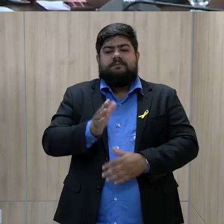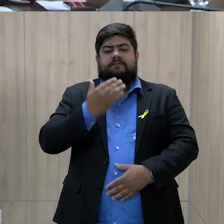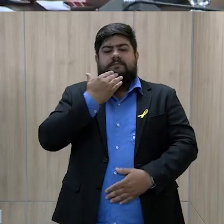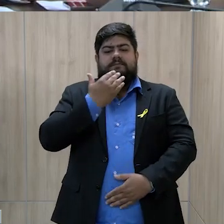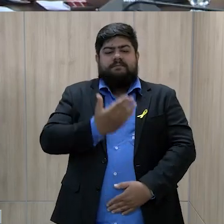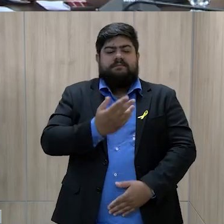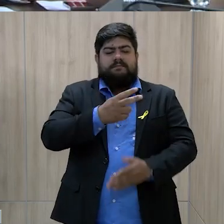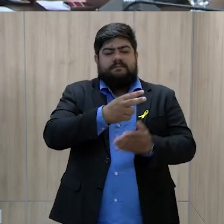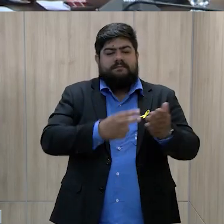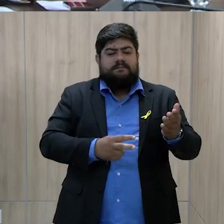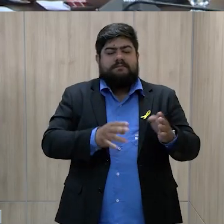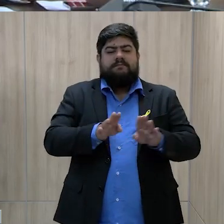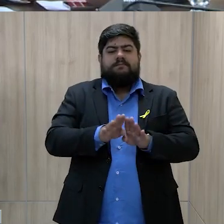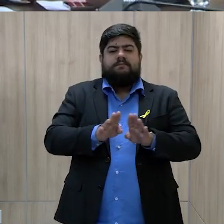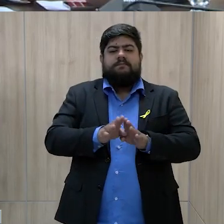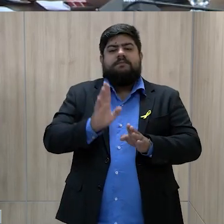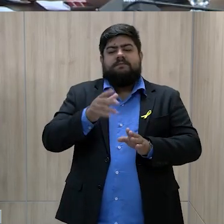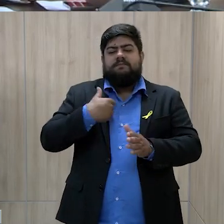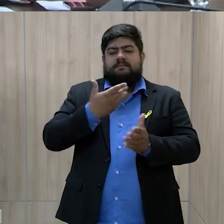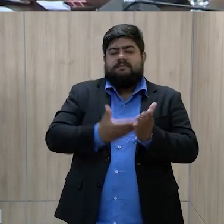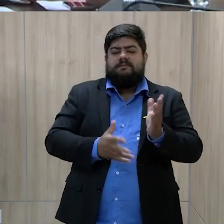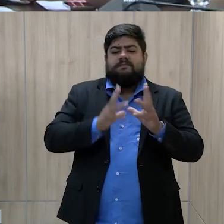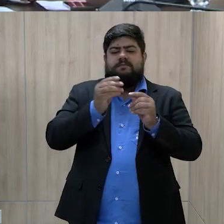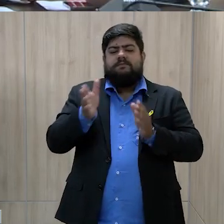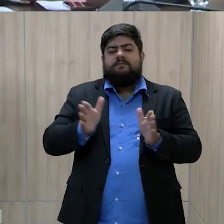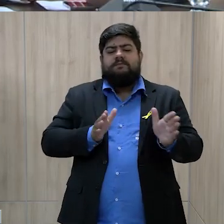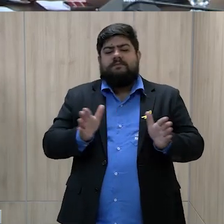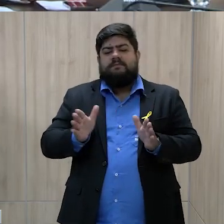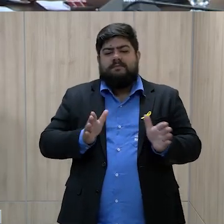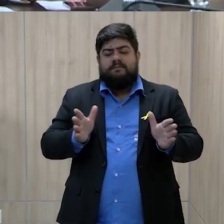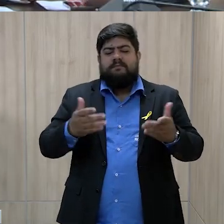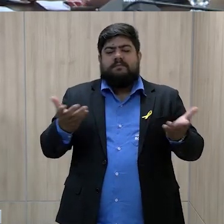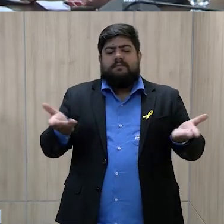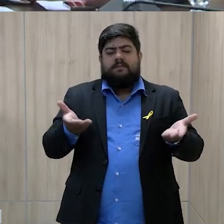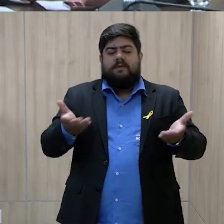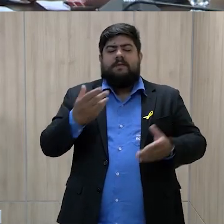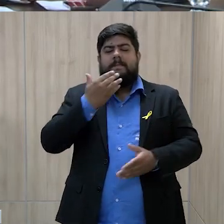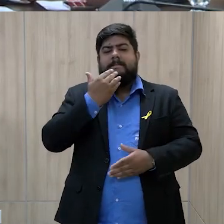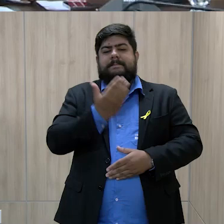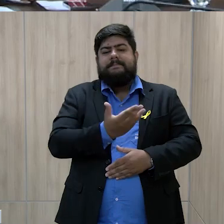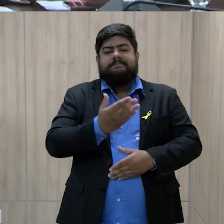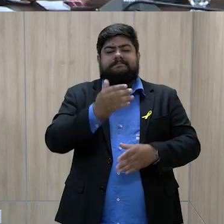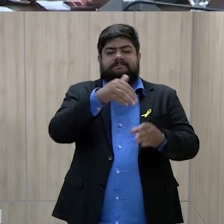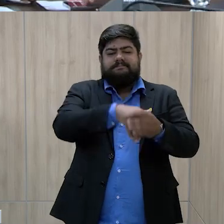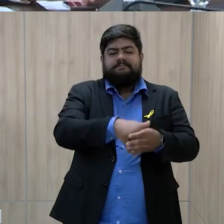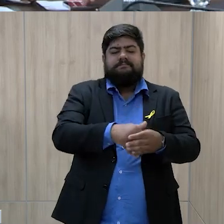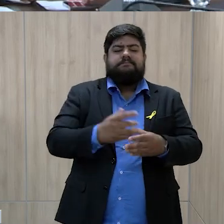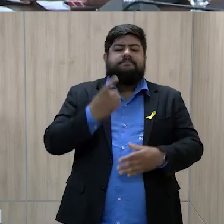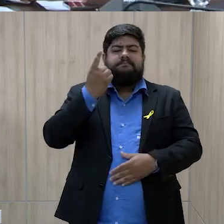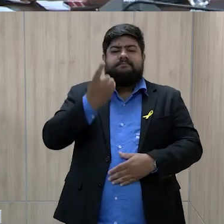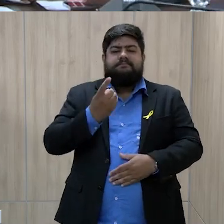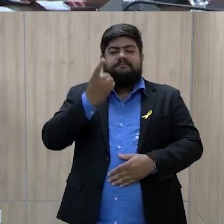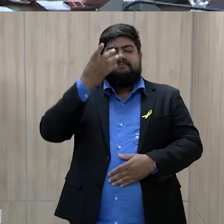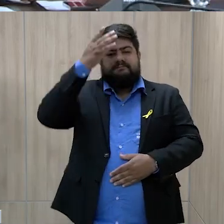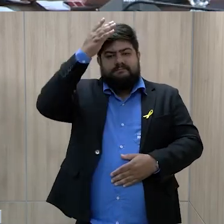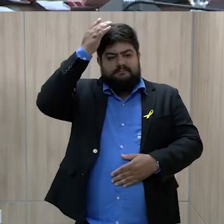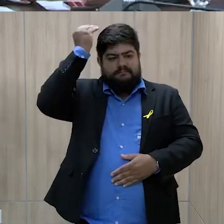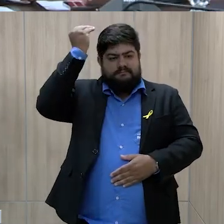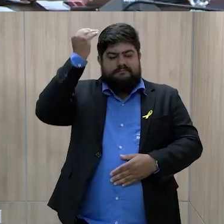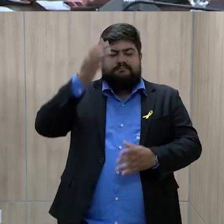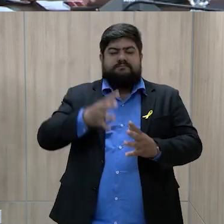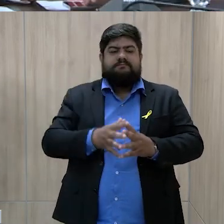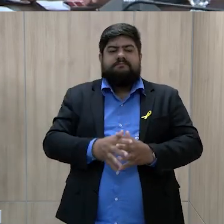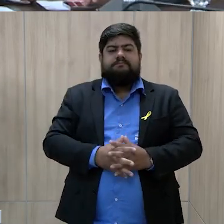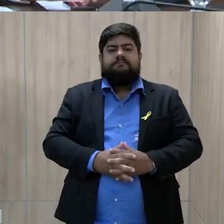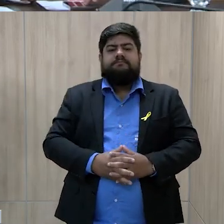já houve pedido de visto portanto precedido todos os prazos vou pedir a leitura do voto ao Deputado